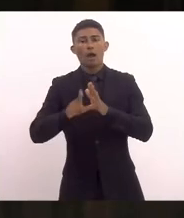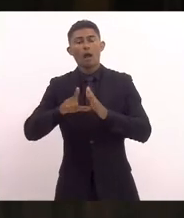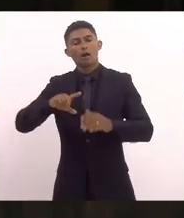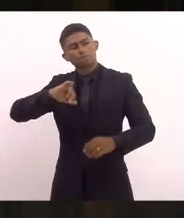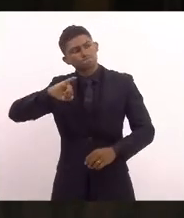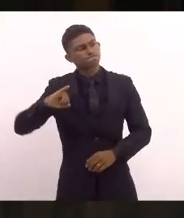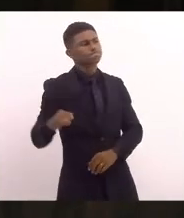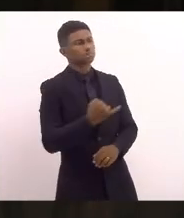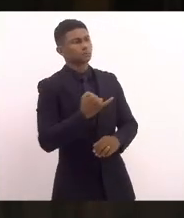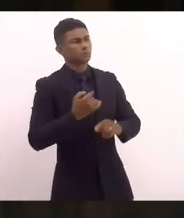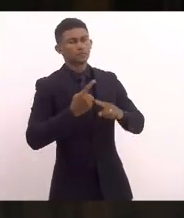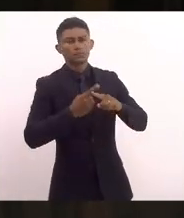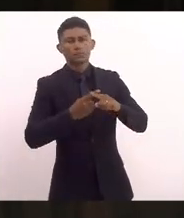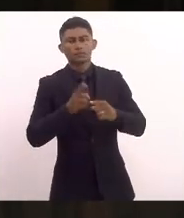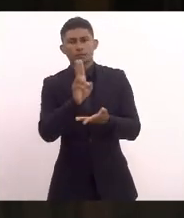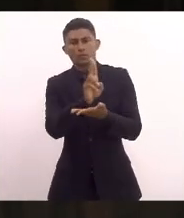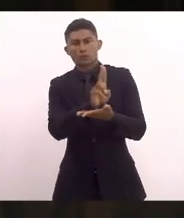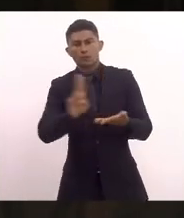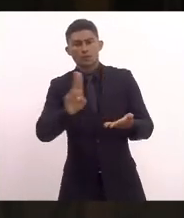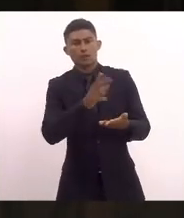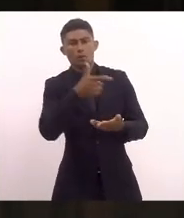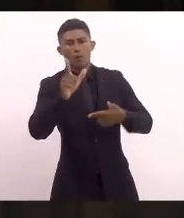foram abertas outras universidades